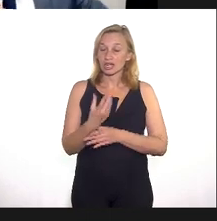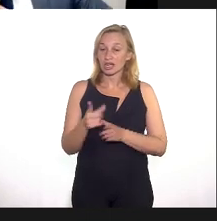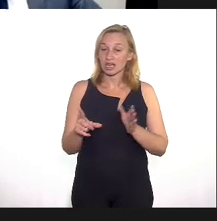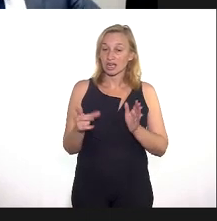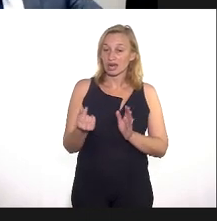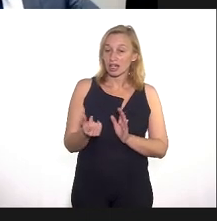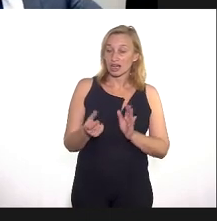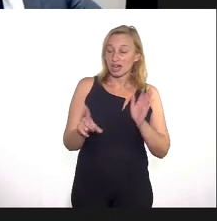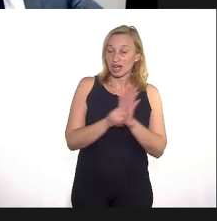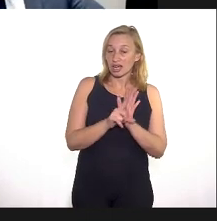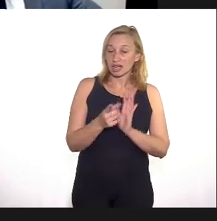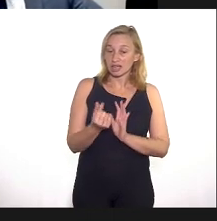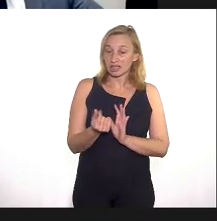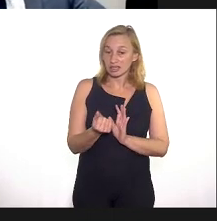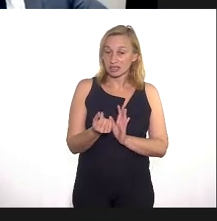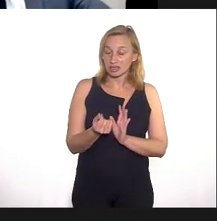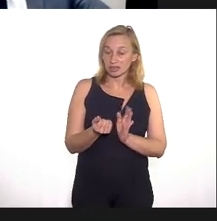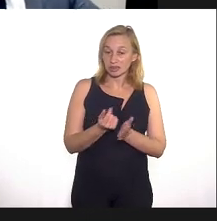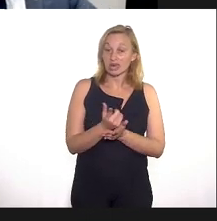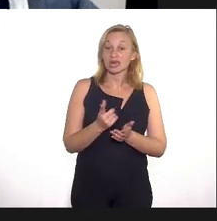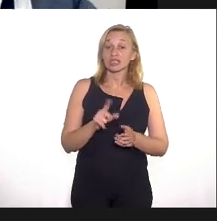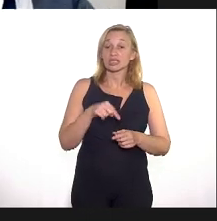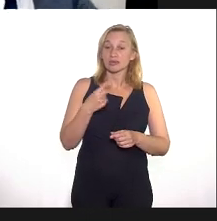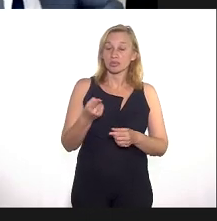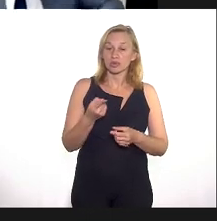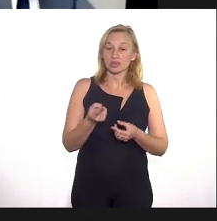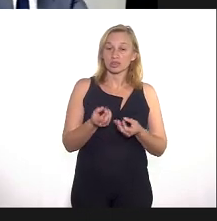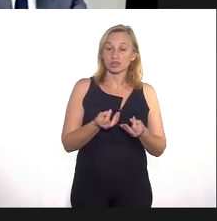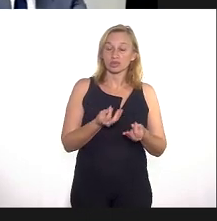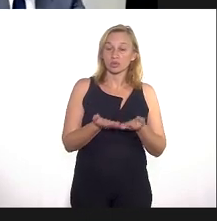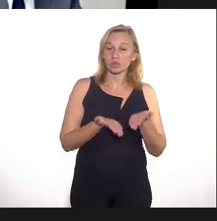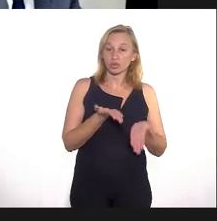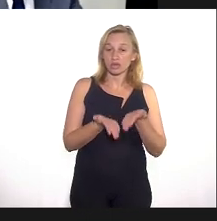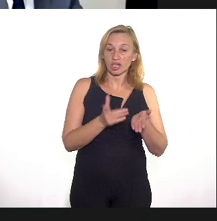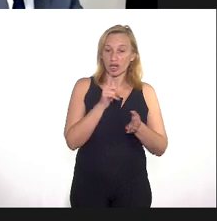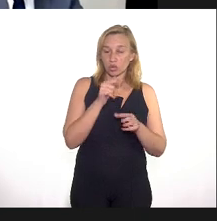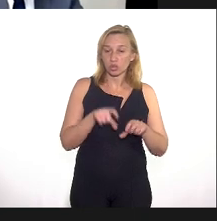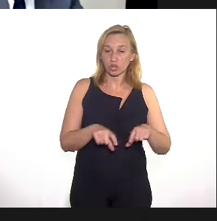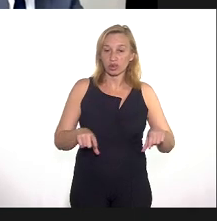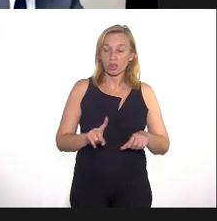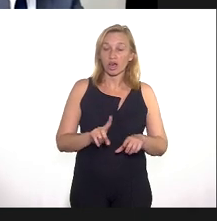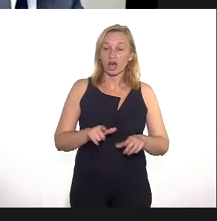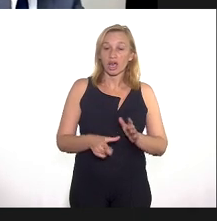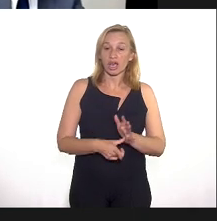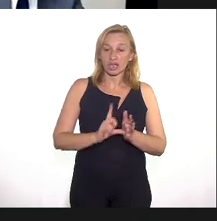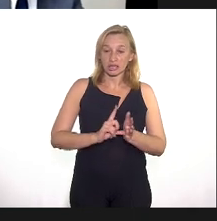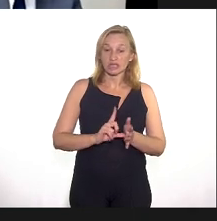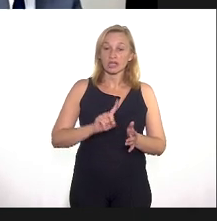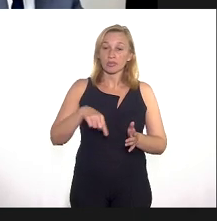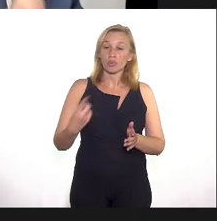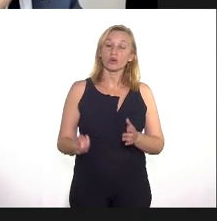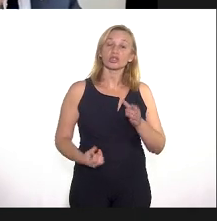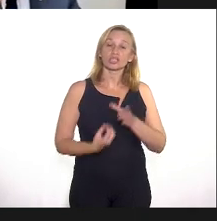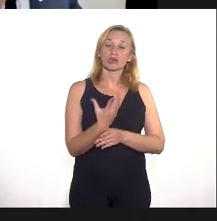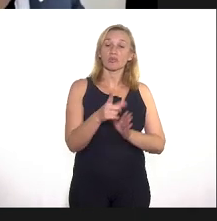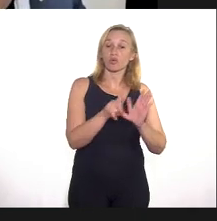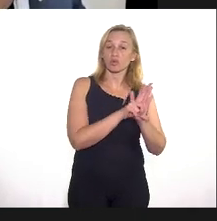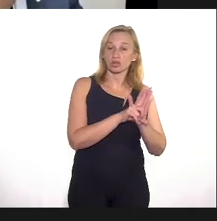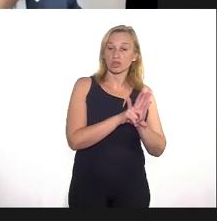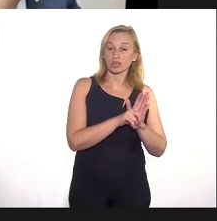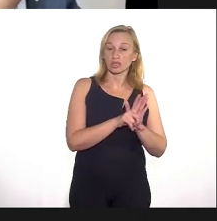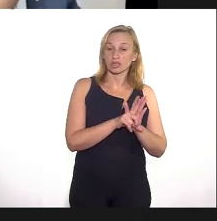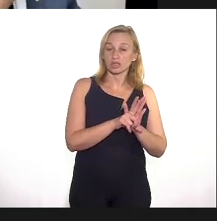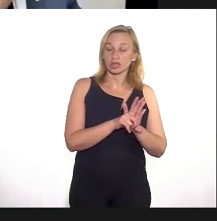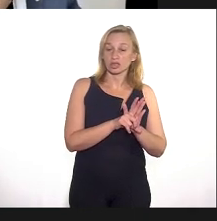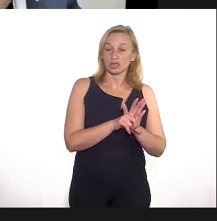para obrigar a tratar o esgoto antes de lançar. Depois fizemos outras leis para reflorestar